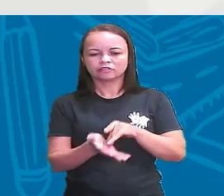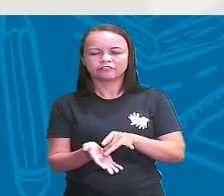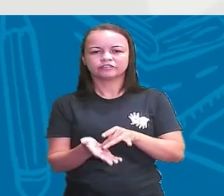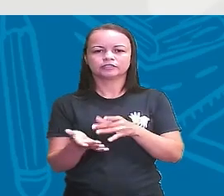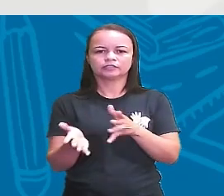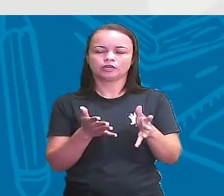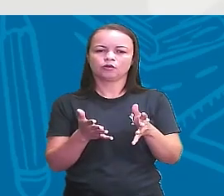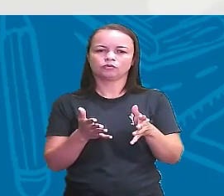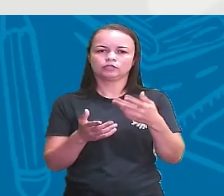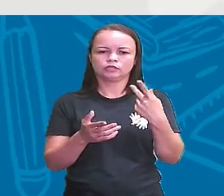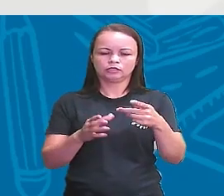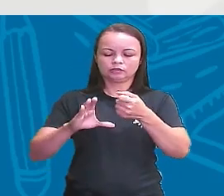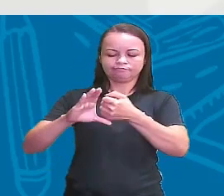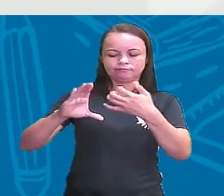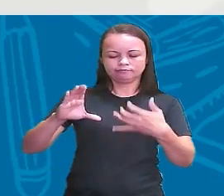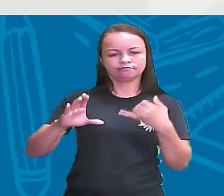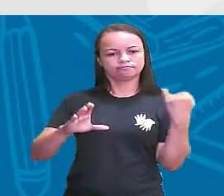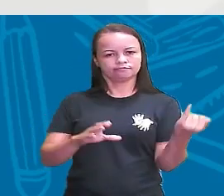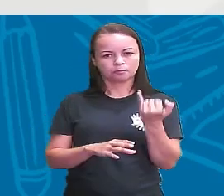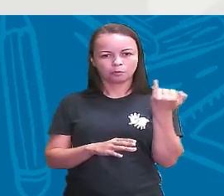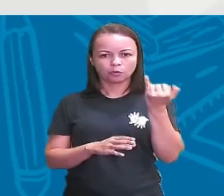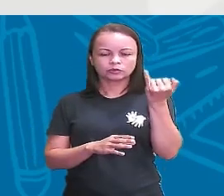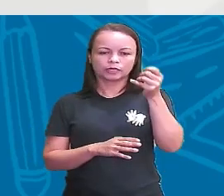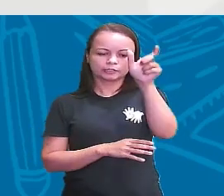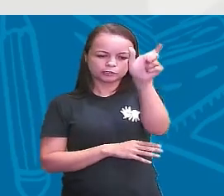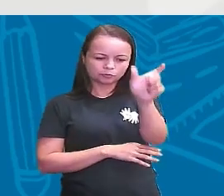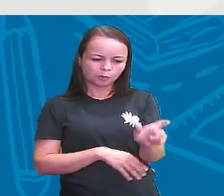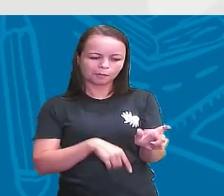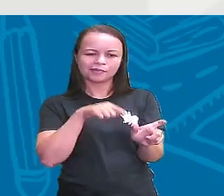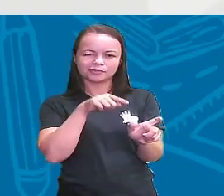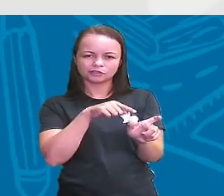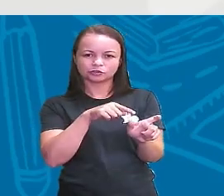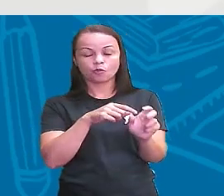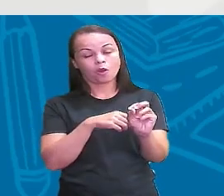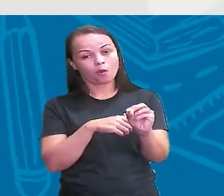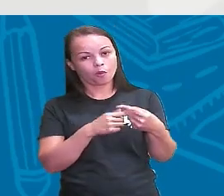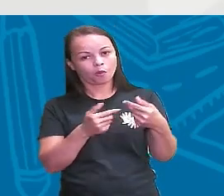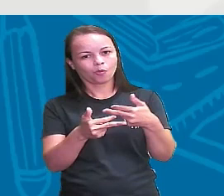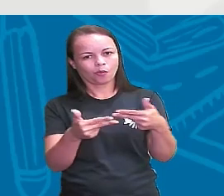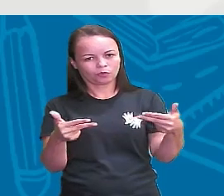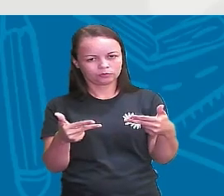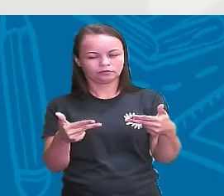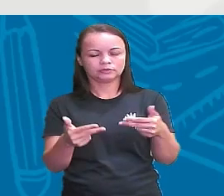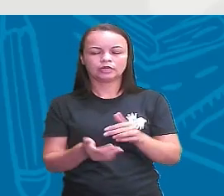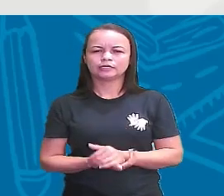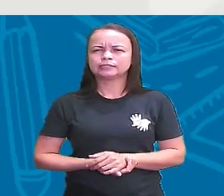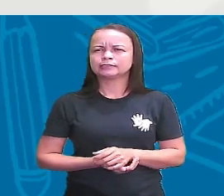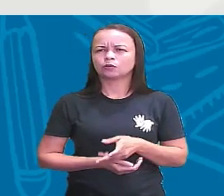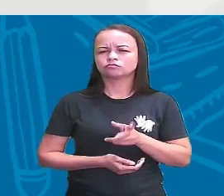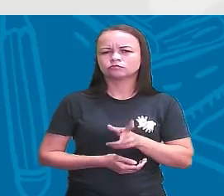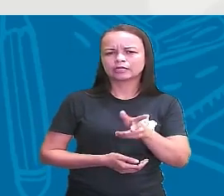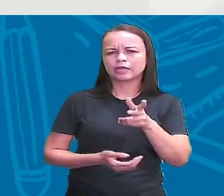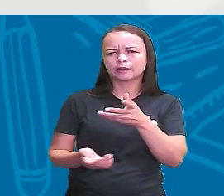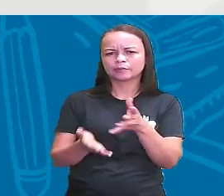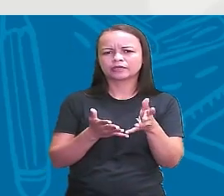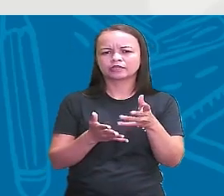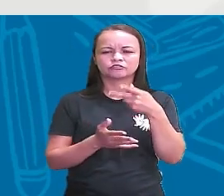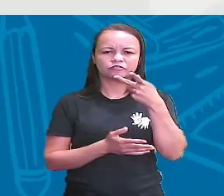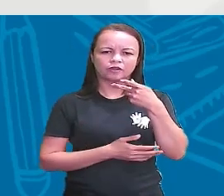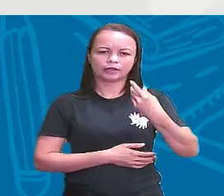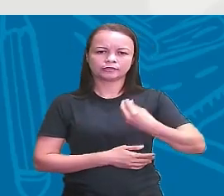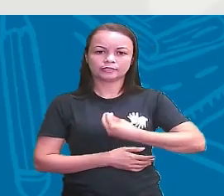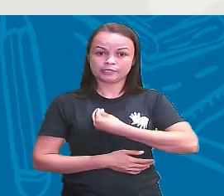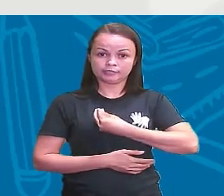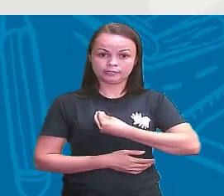as características essenciais de uma pessoa ou coisa. Então, sempre que a gente quer falar de